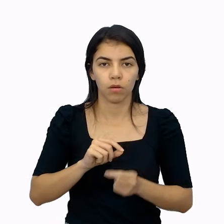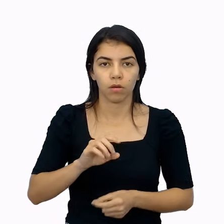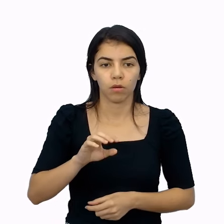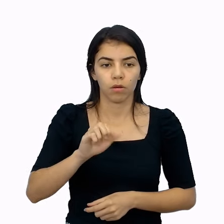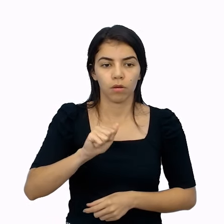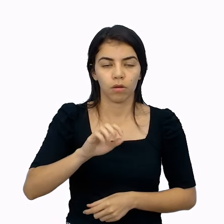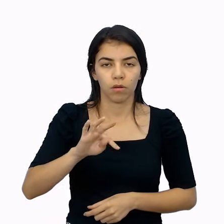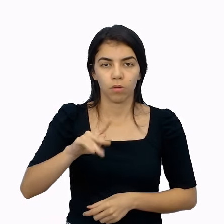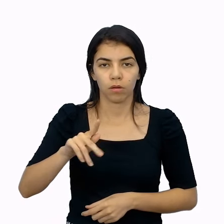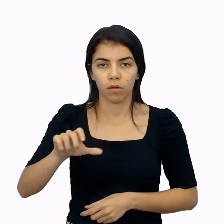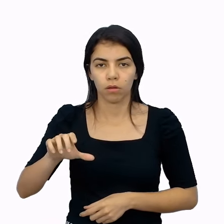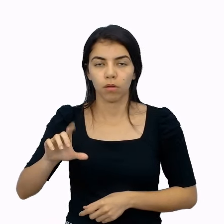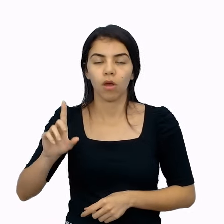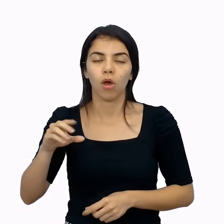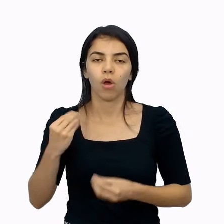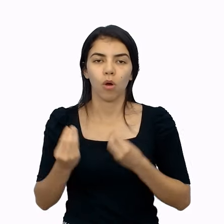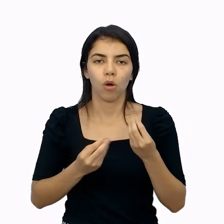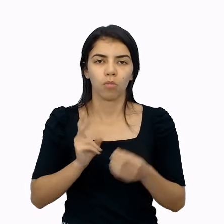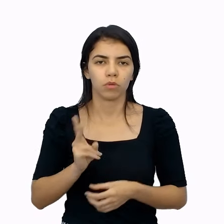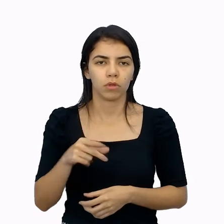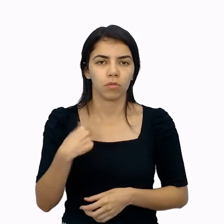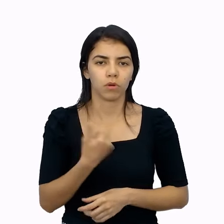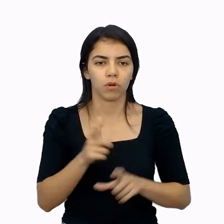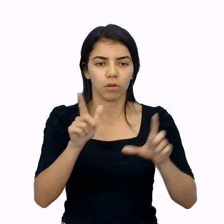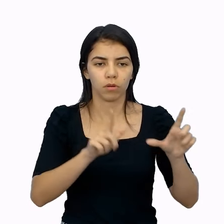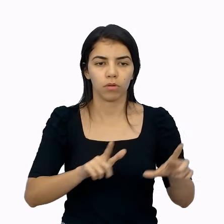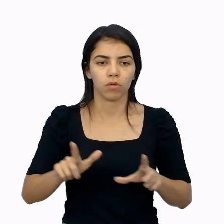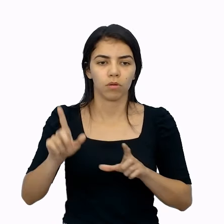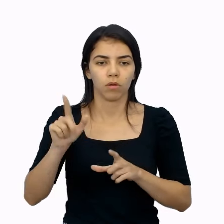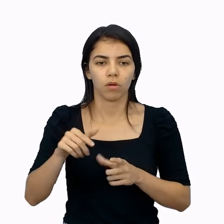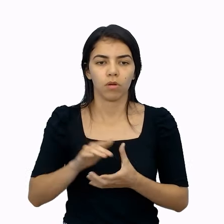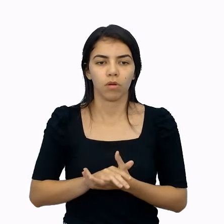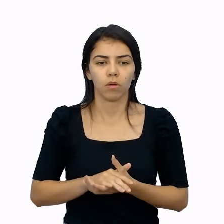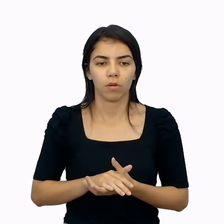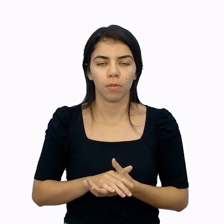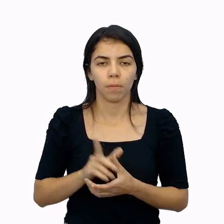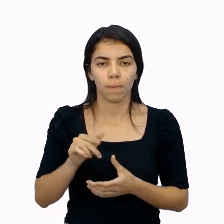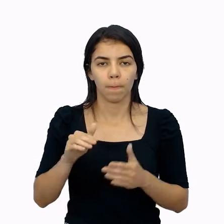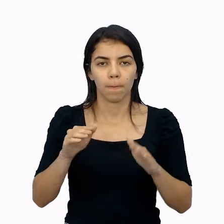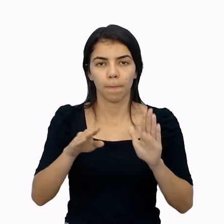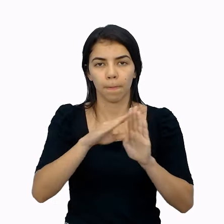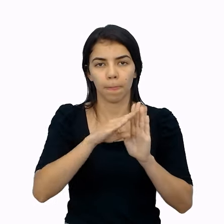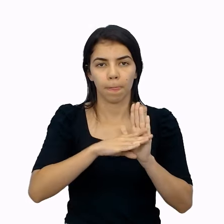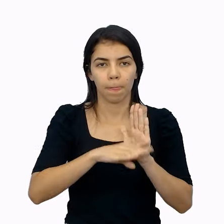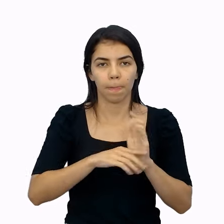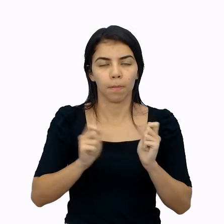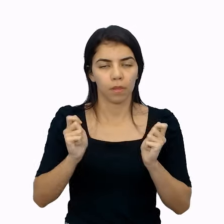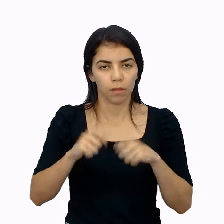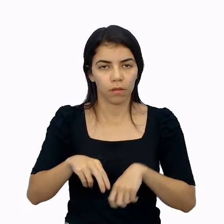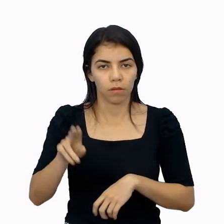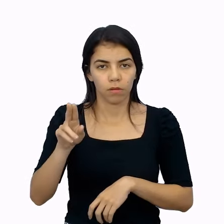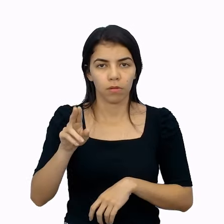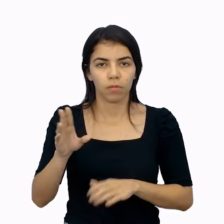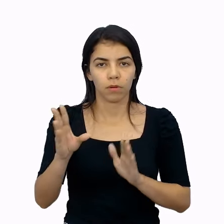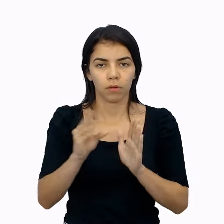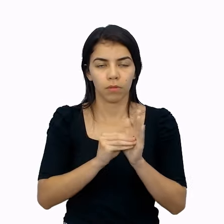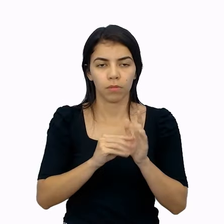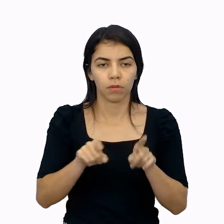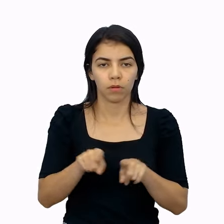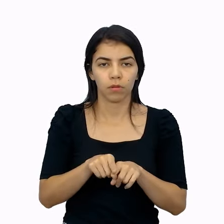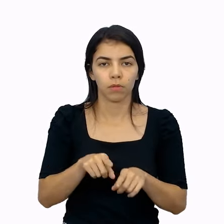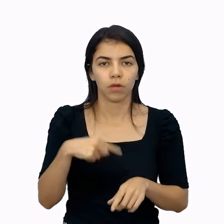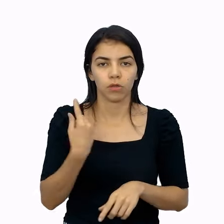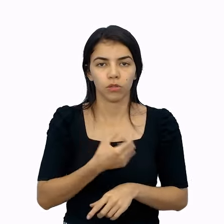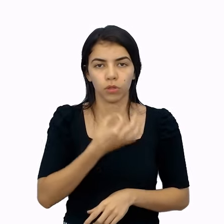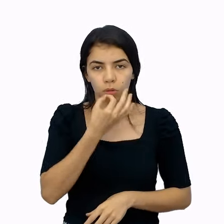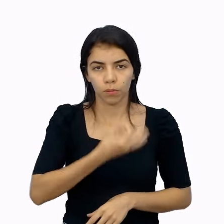ATPC, como sempre fazemos. Na próxima tela, nós temos aí alguns passos que podem ser seguidos. Sugerimos